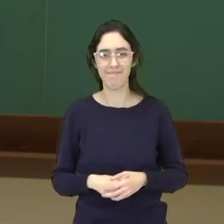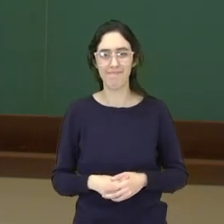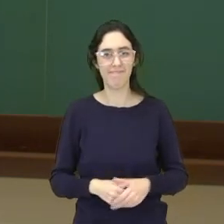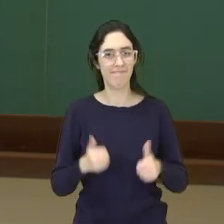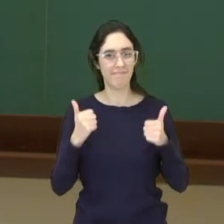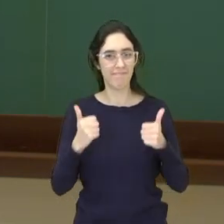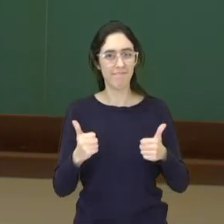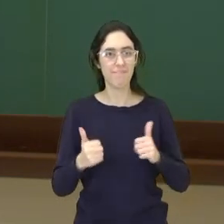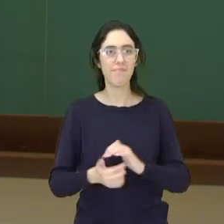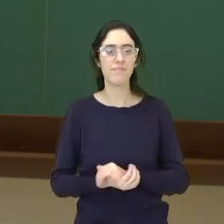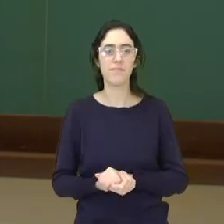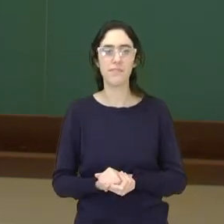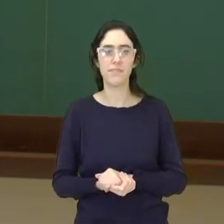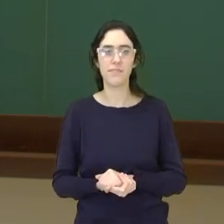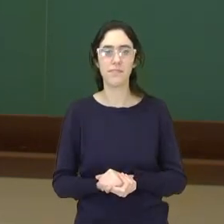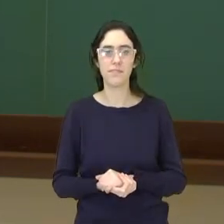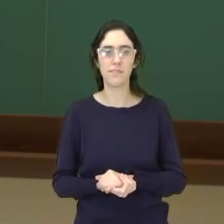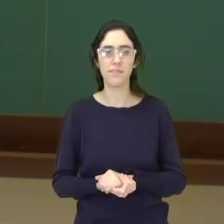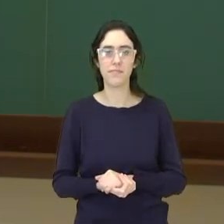Muito bem.